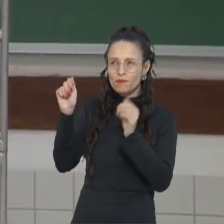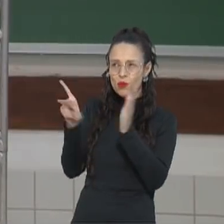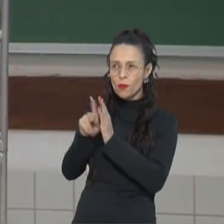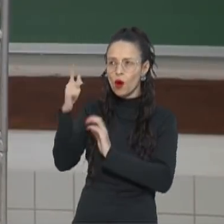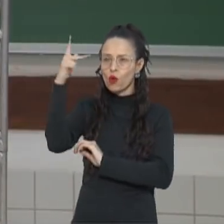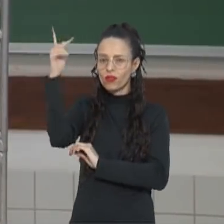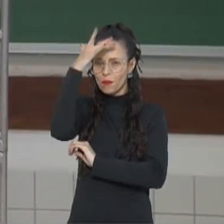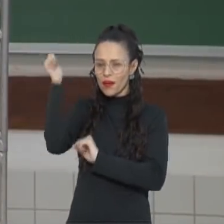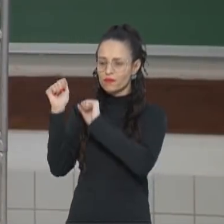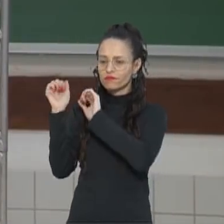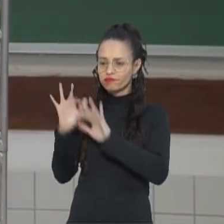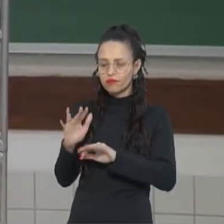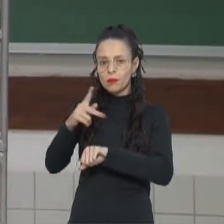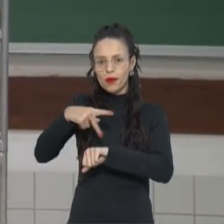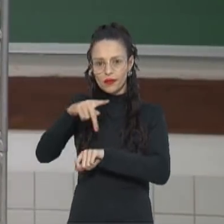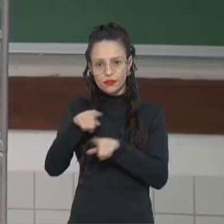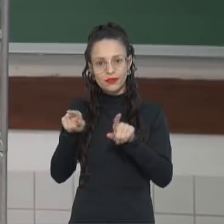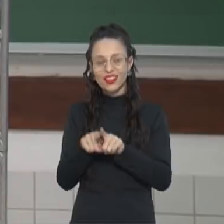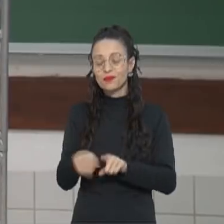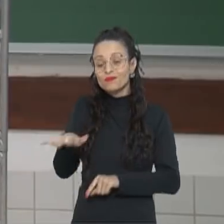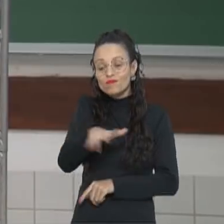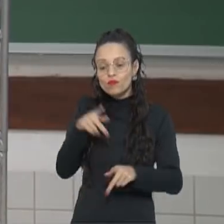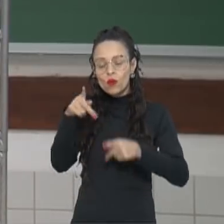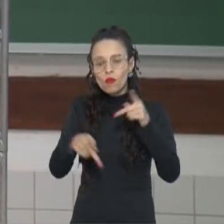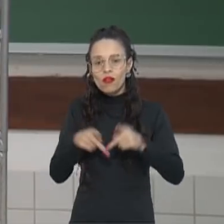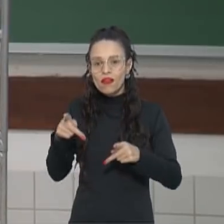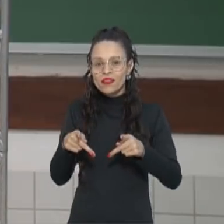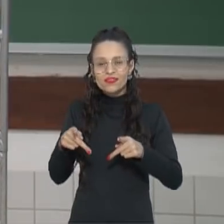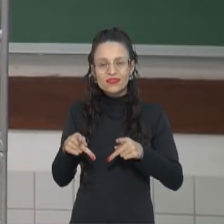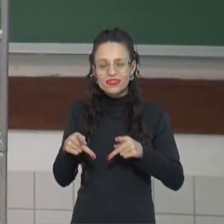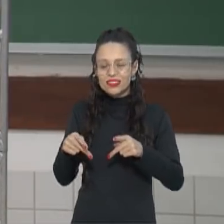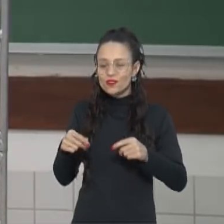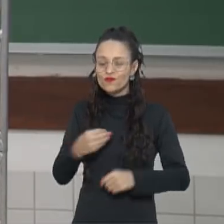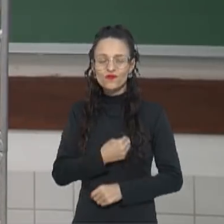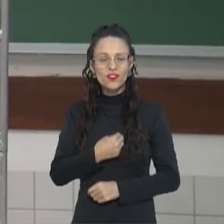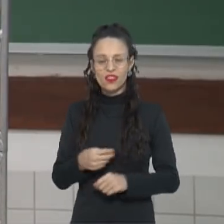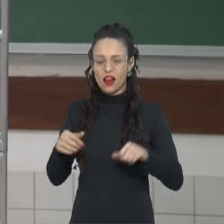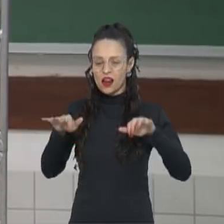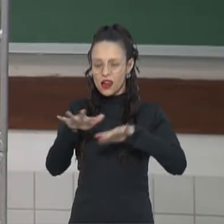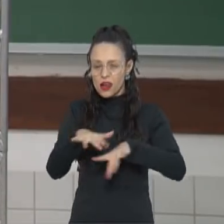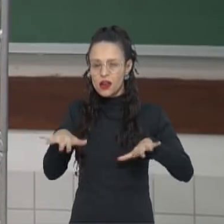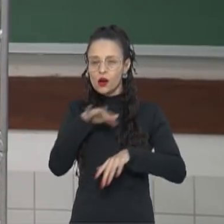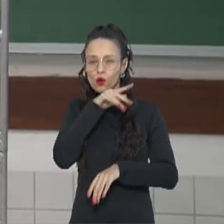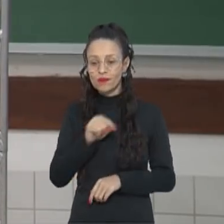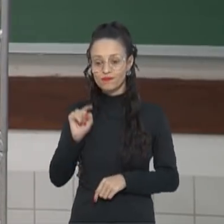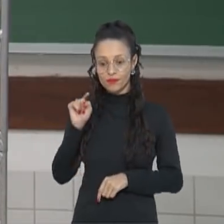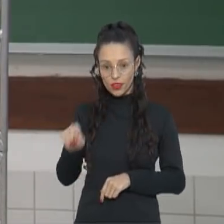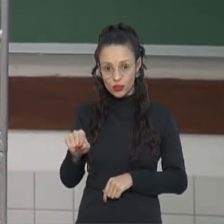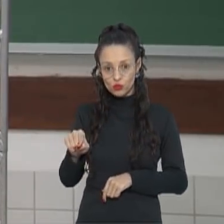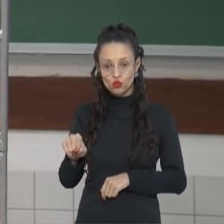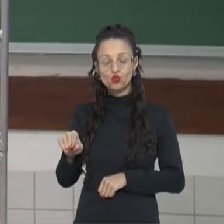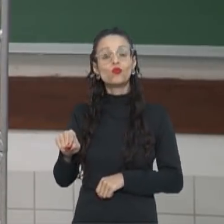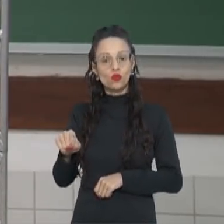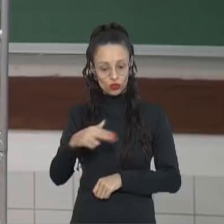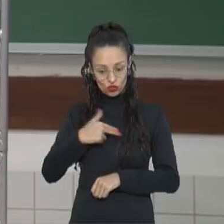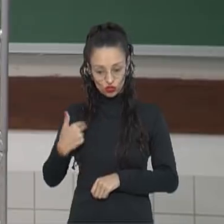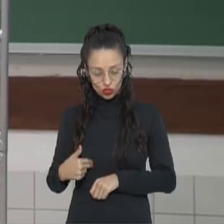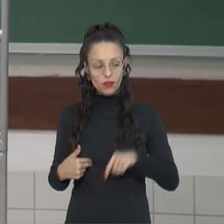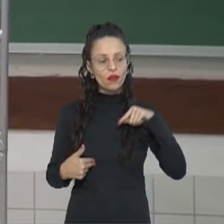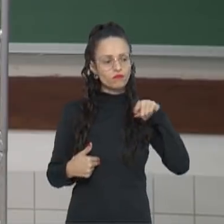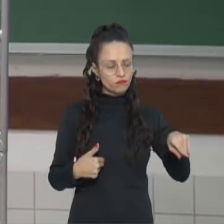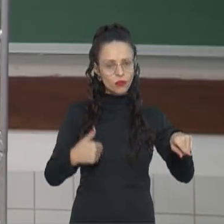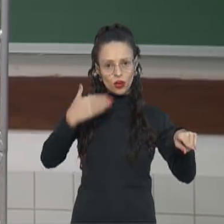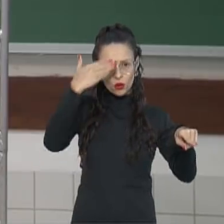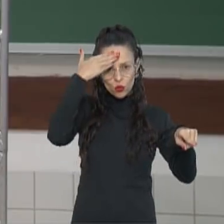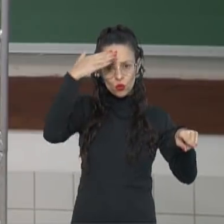ainda população com más condições de vida. Nisso, Cuba e China tinham igual. Então, forte presença econômica